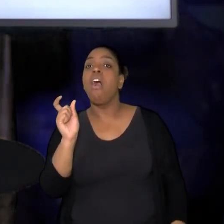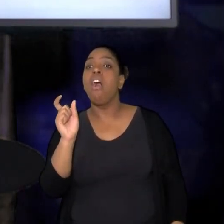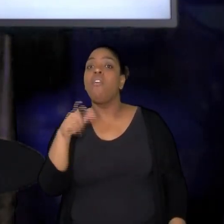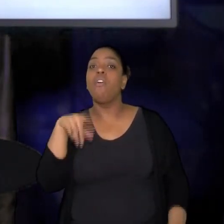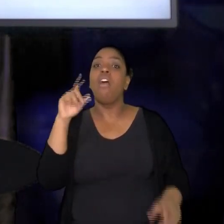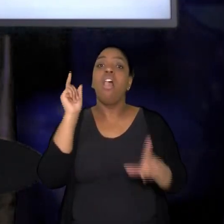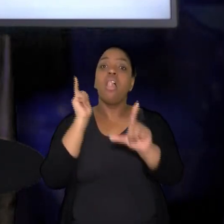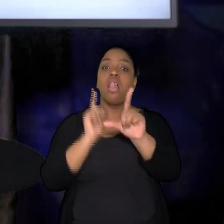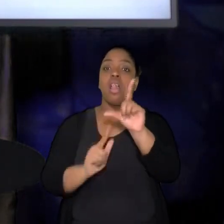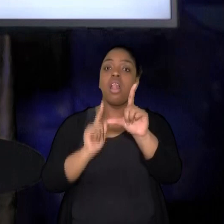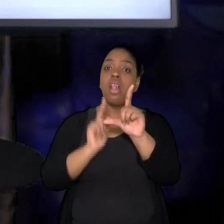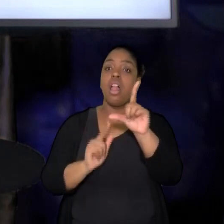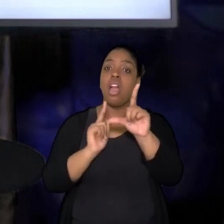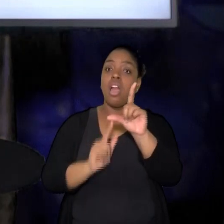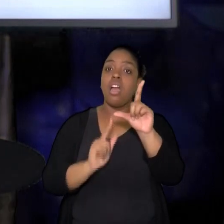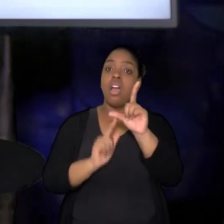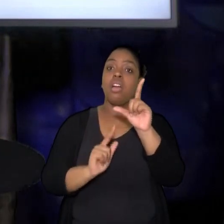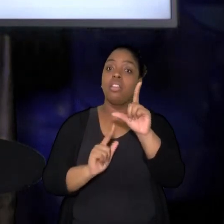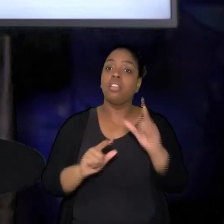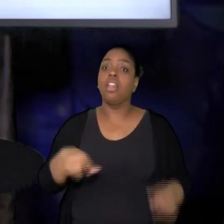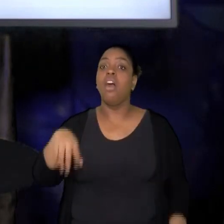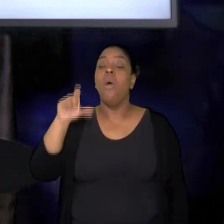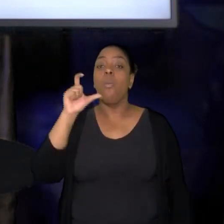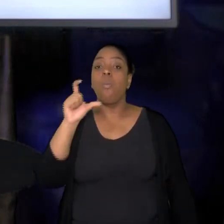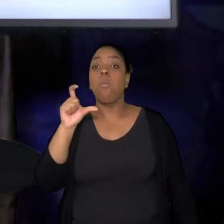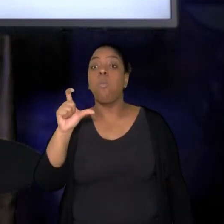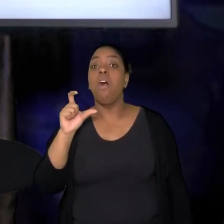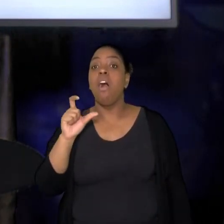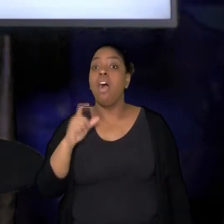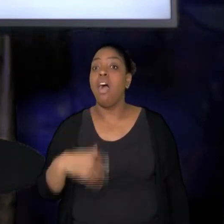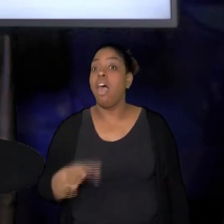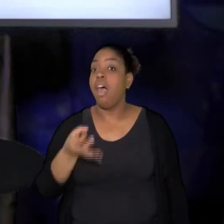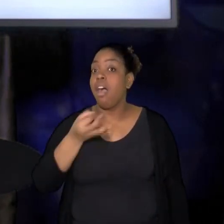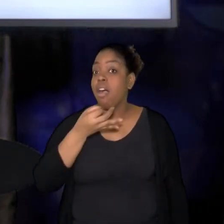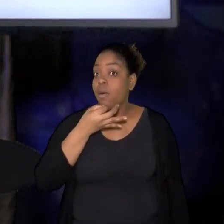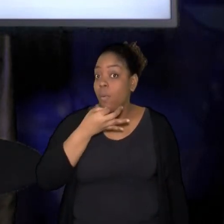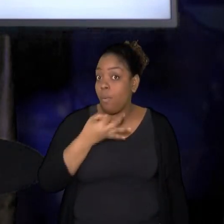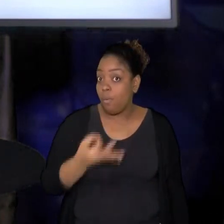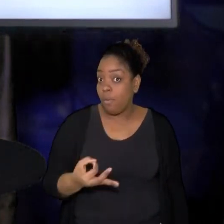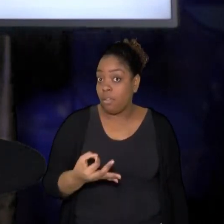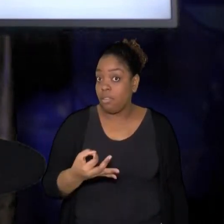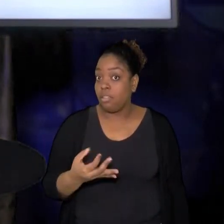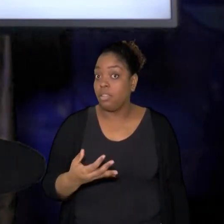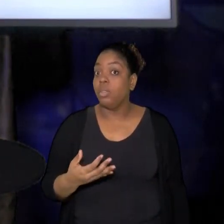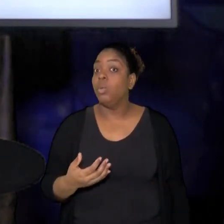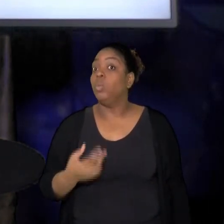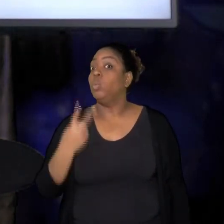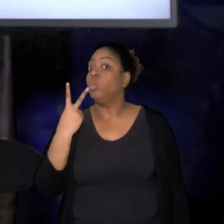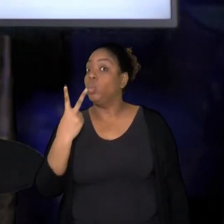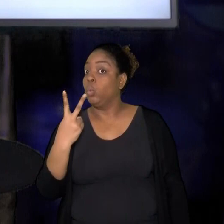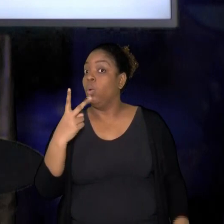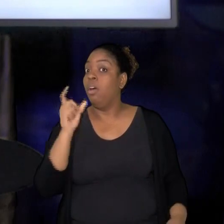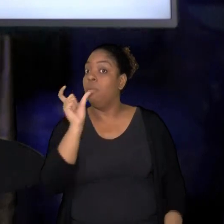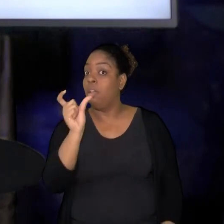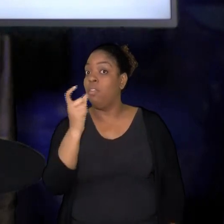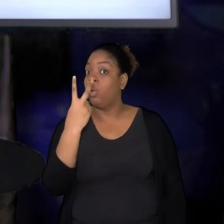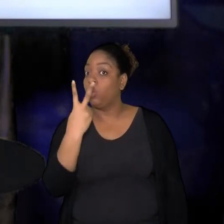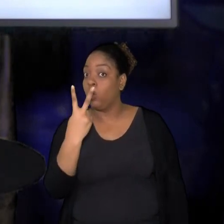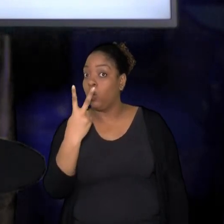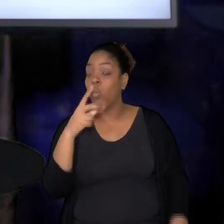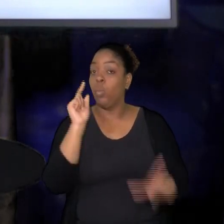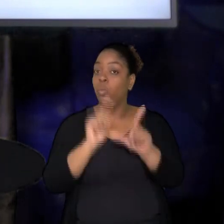a primeira letra maiúscula? E eu vou dar uma dica, são apenas duas. Já